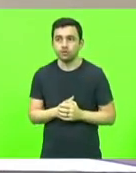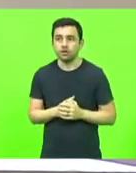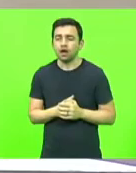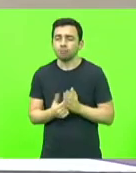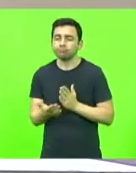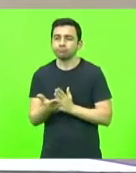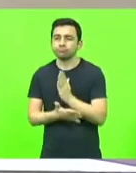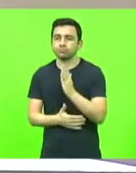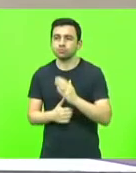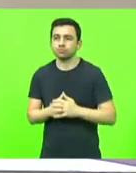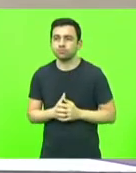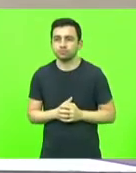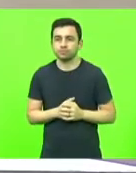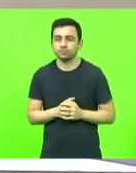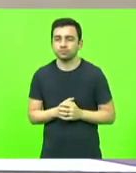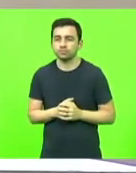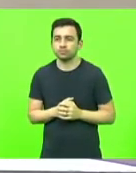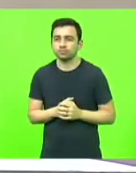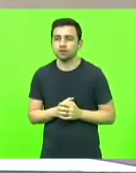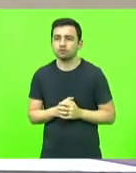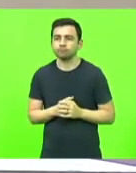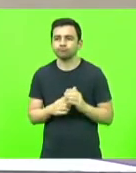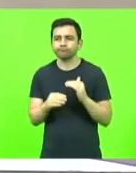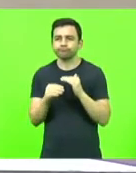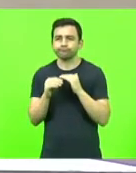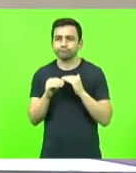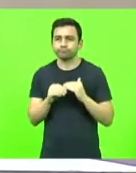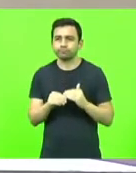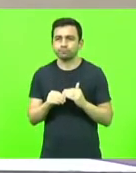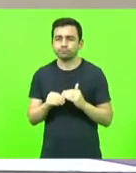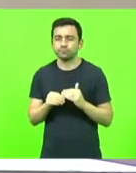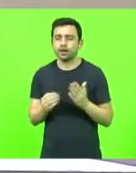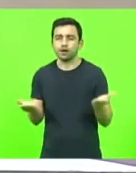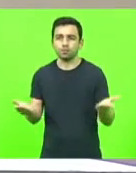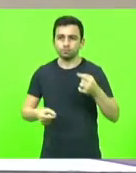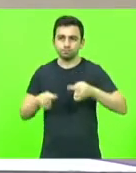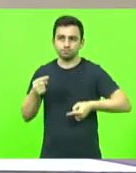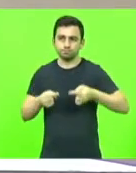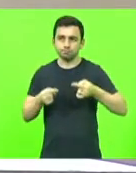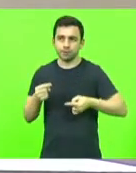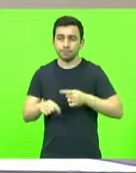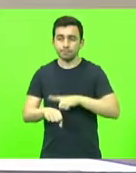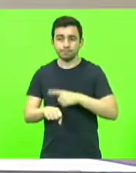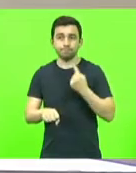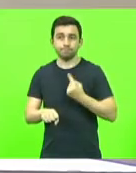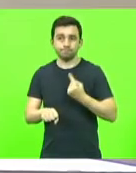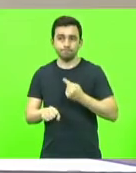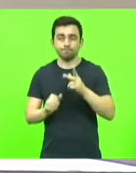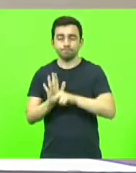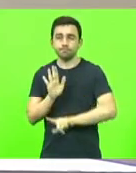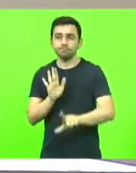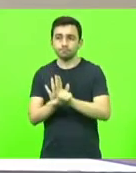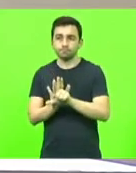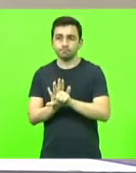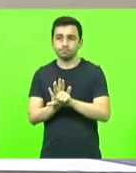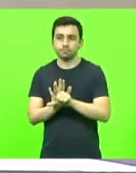Aprovado por unanimidade. Discussão e votação de turno único do projeto de lei número